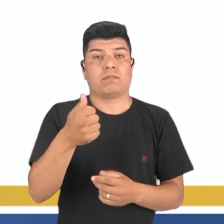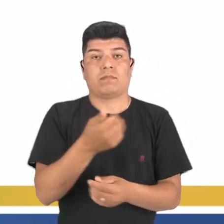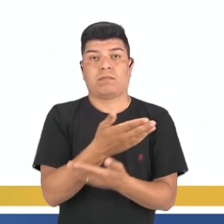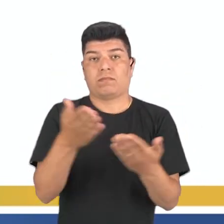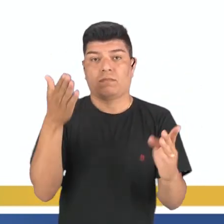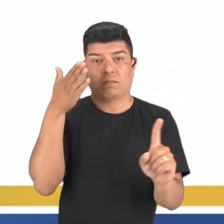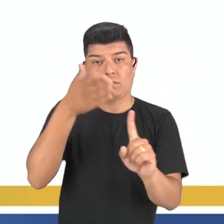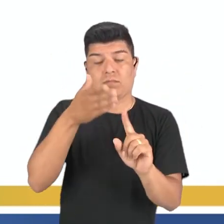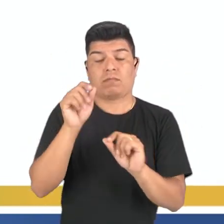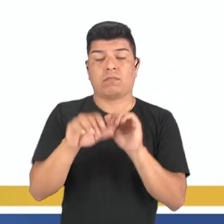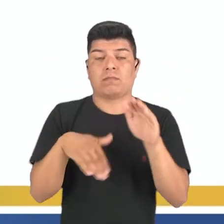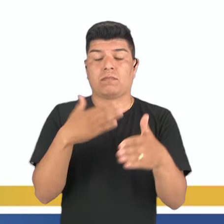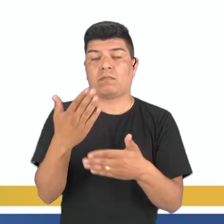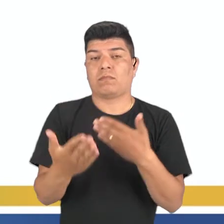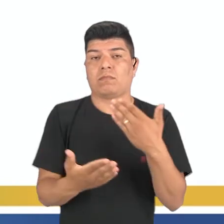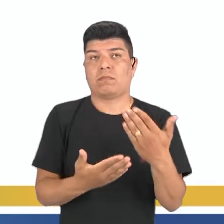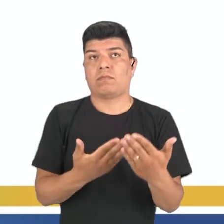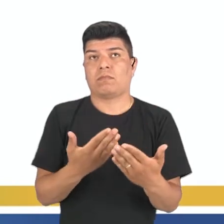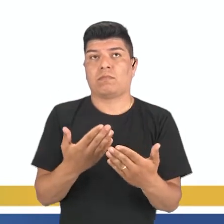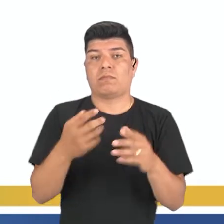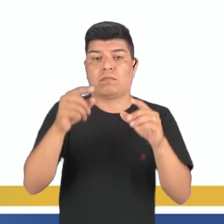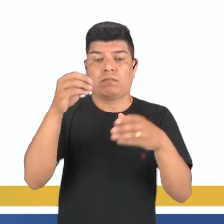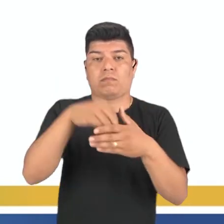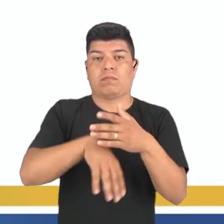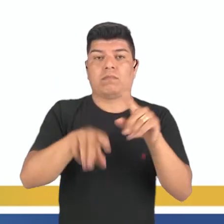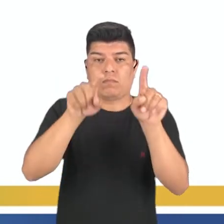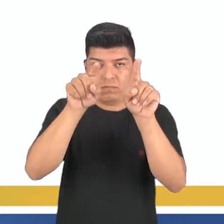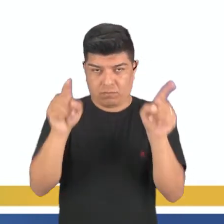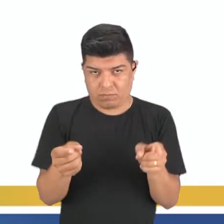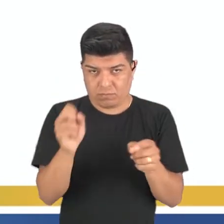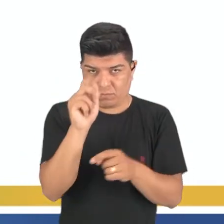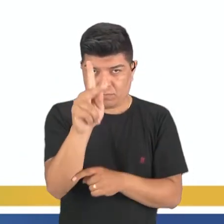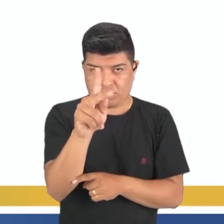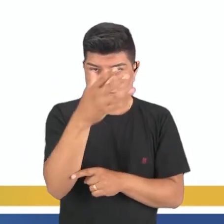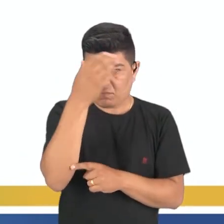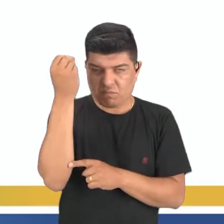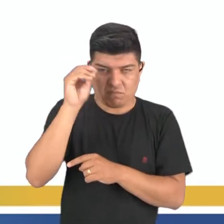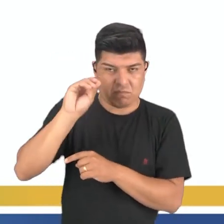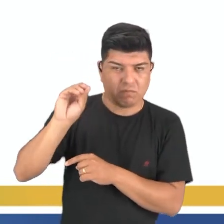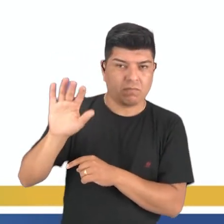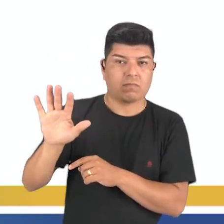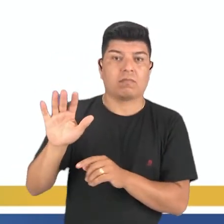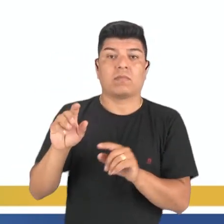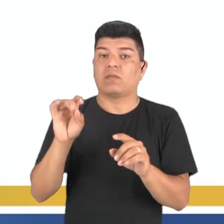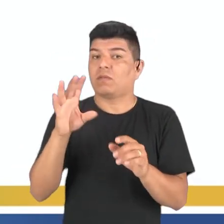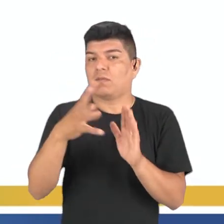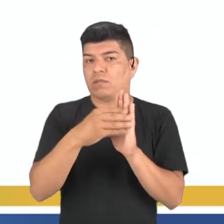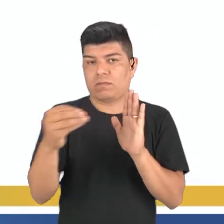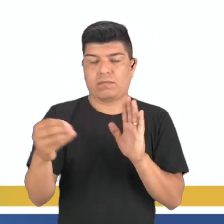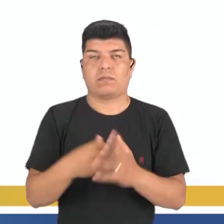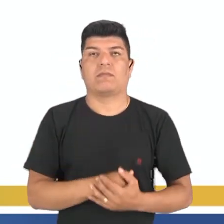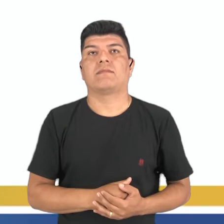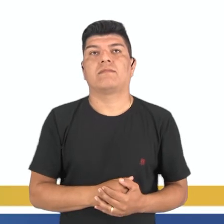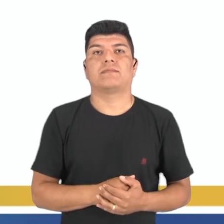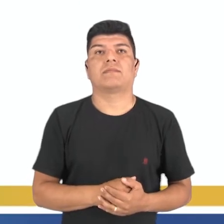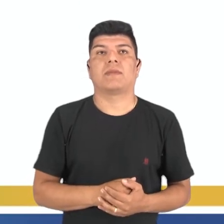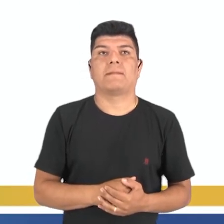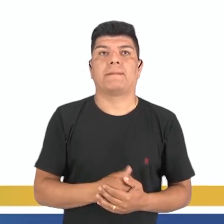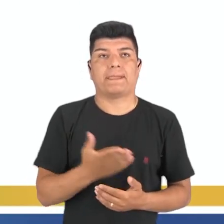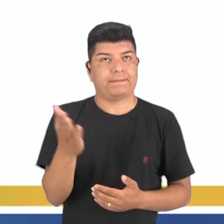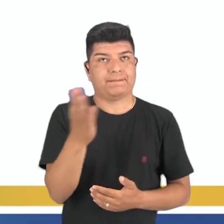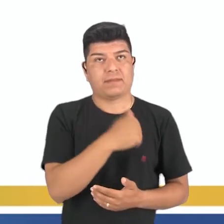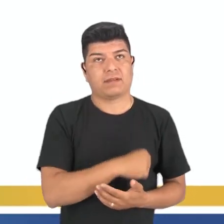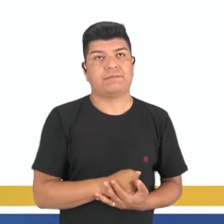deve focar é para o que está dentro dos parênteses, ok? Esquece o resto, só repete. Então, vamos